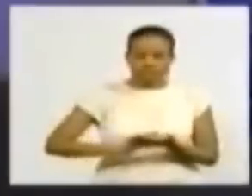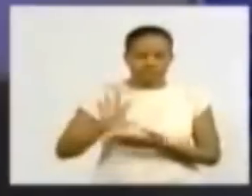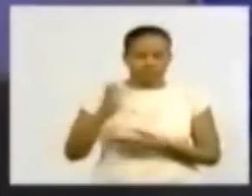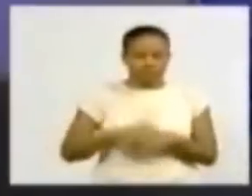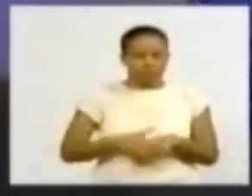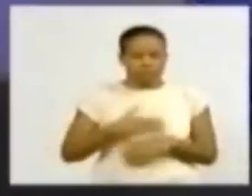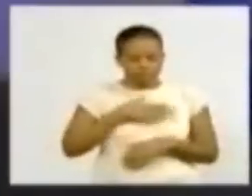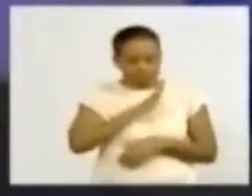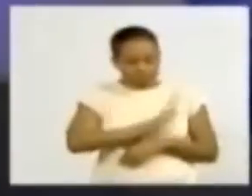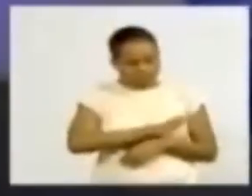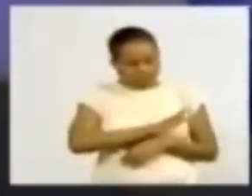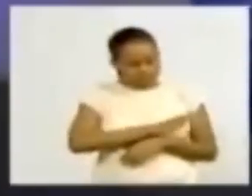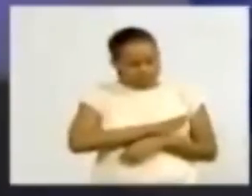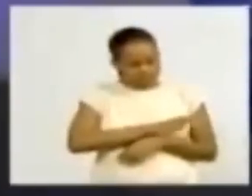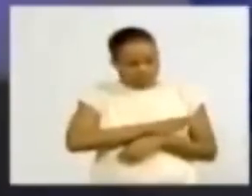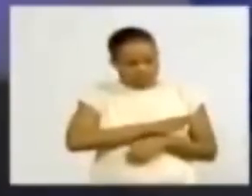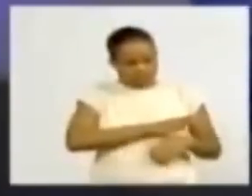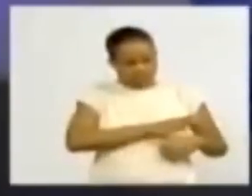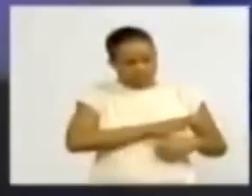de renovar no meu coração